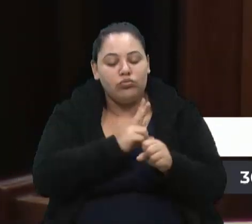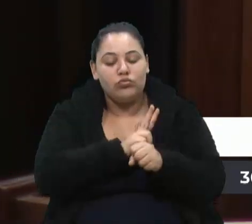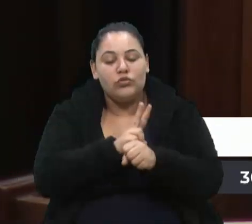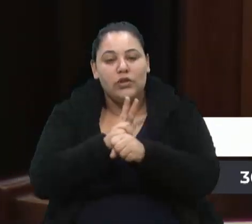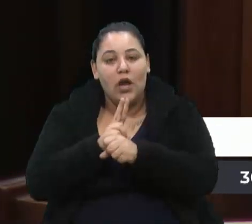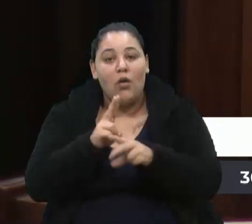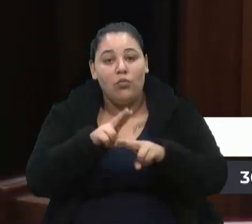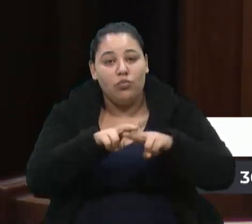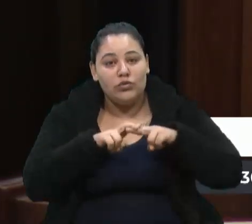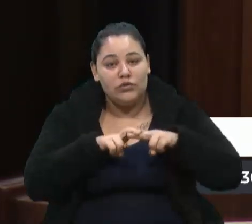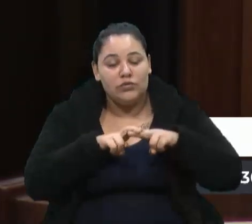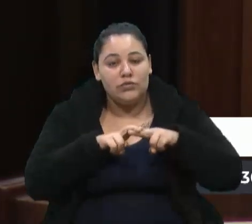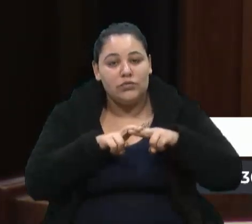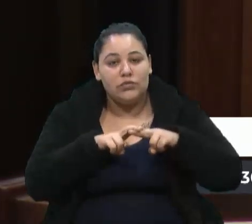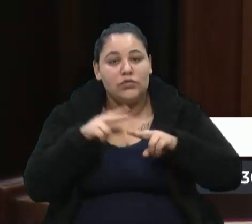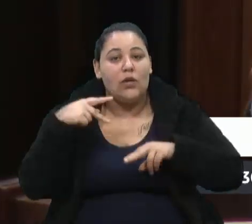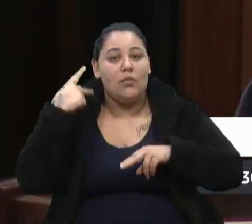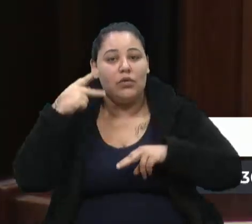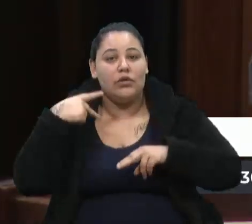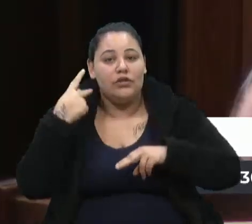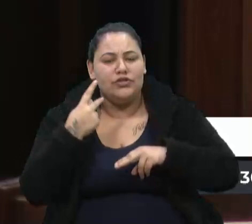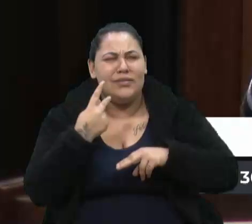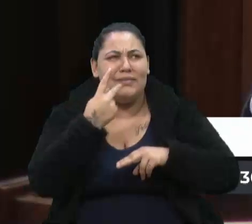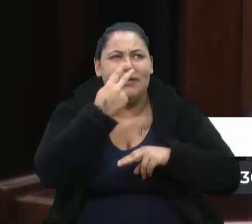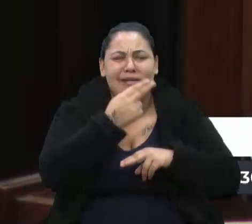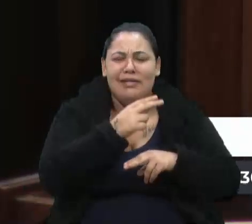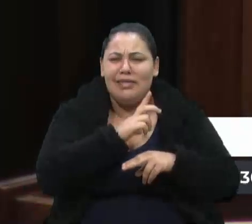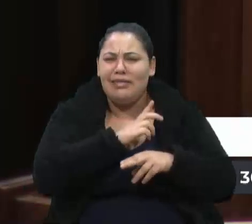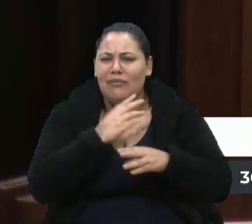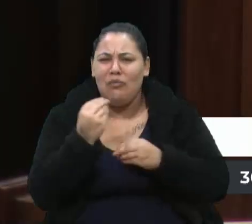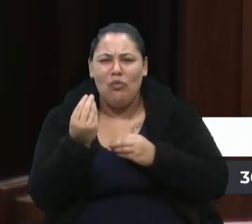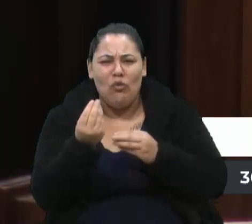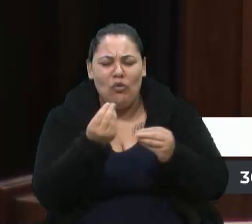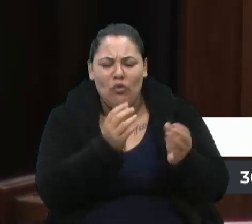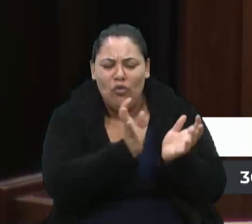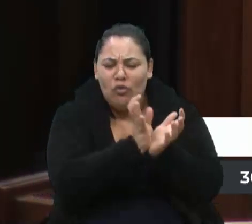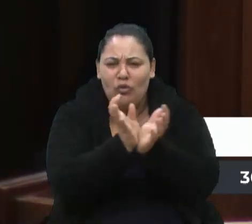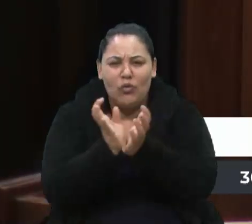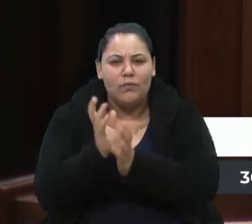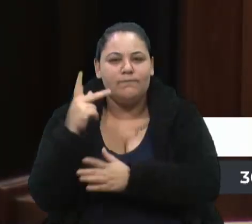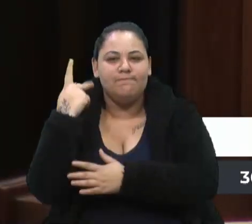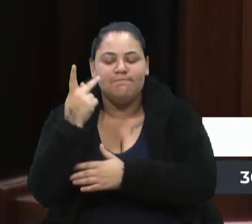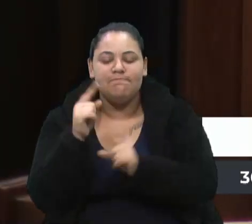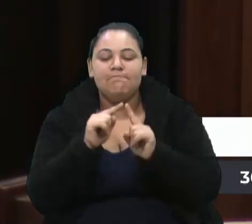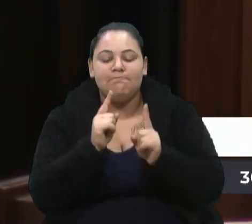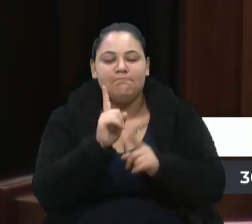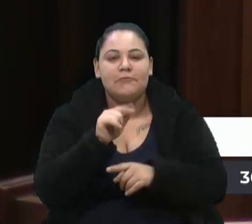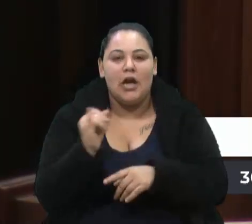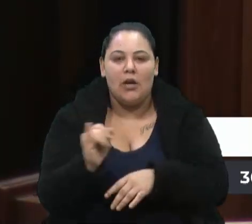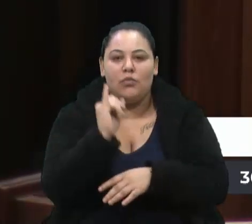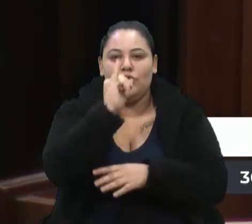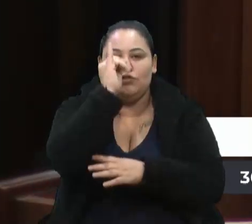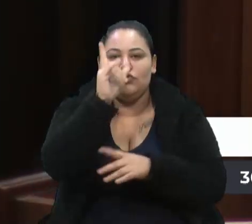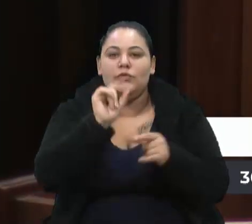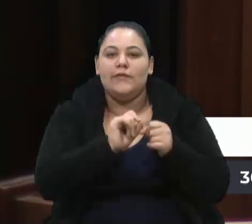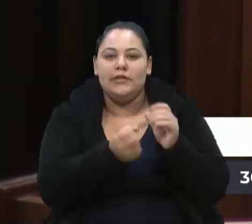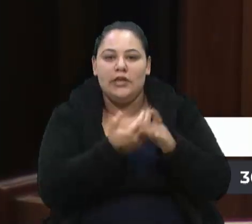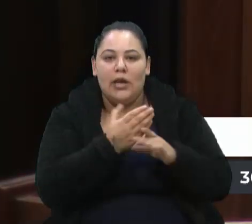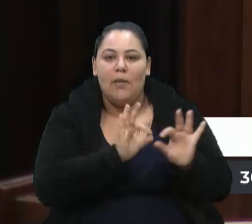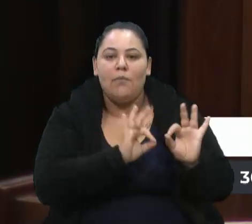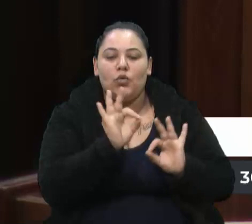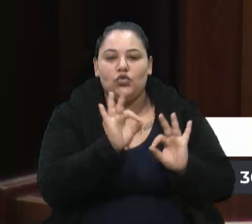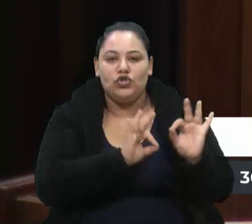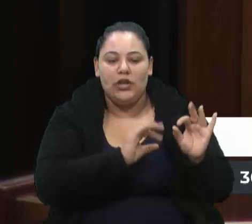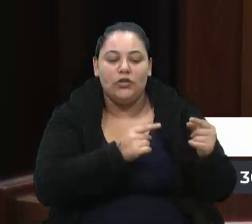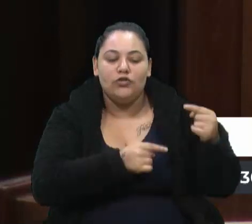frente parlamentares mesmo que pareça que tem muitas frentes parlamentares elas são importantes para a gente fazer esse tipo